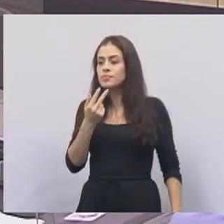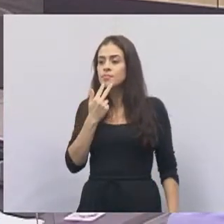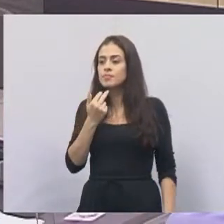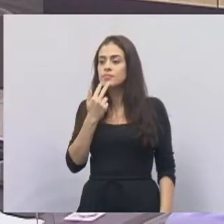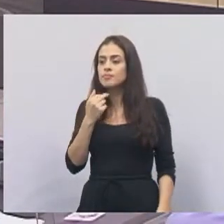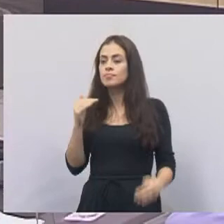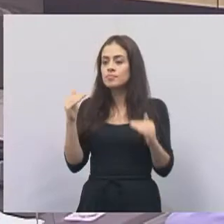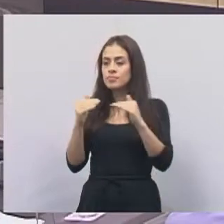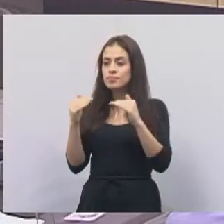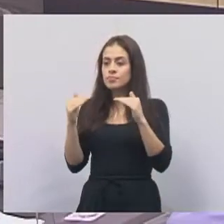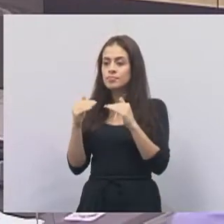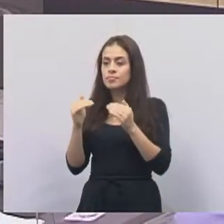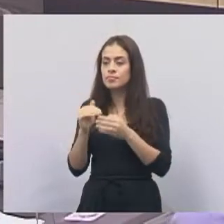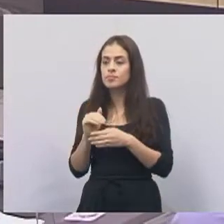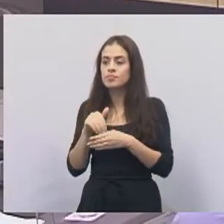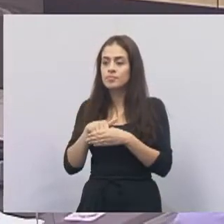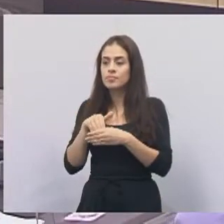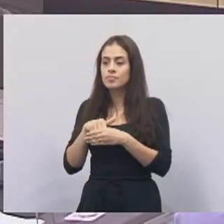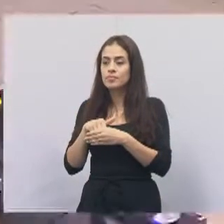favoráveis